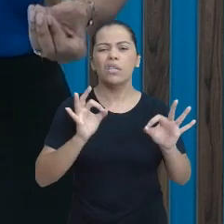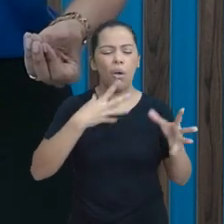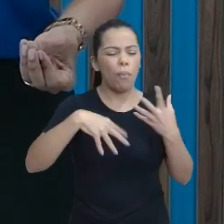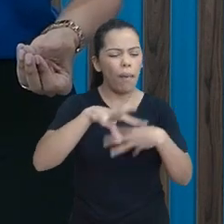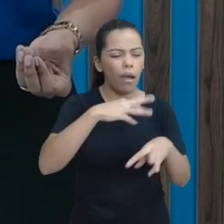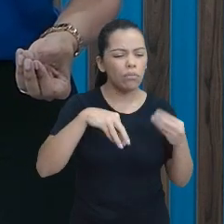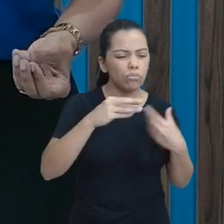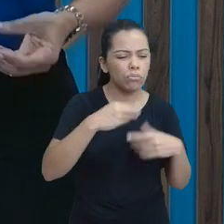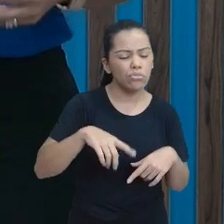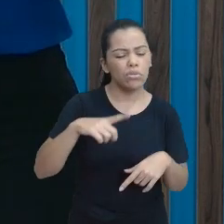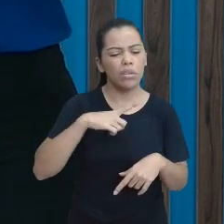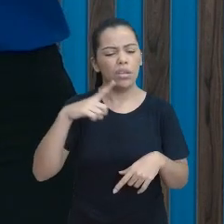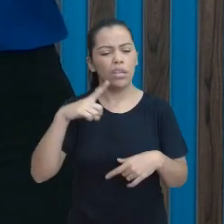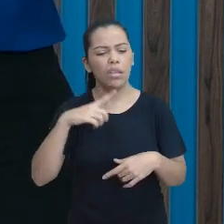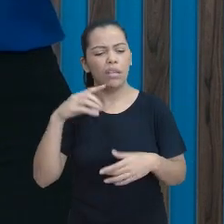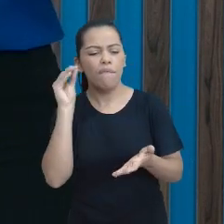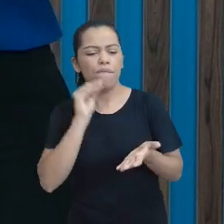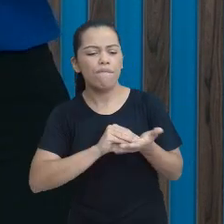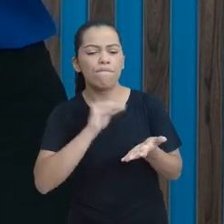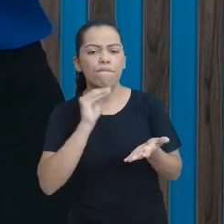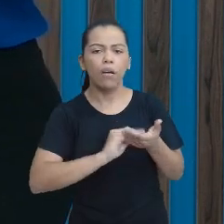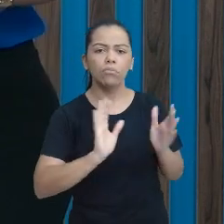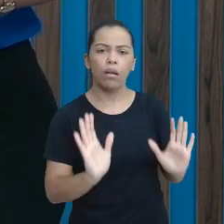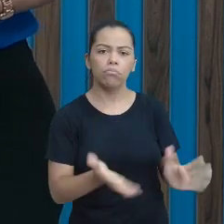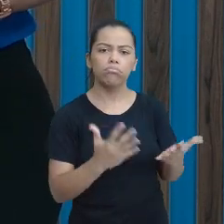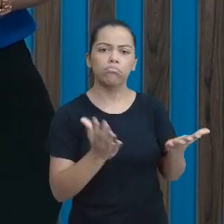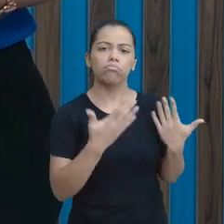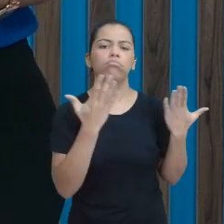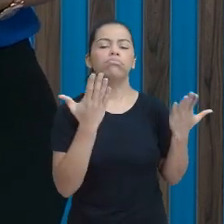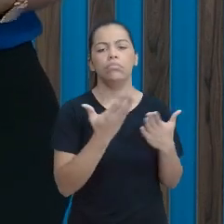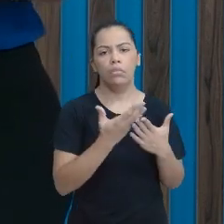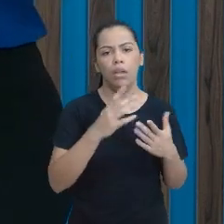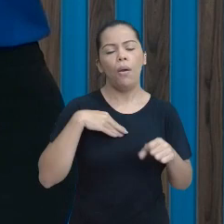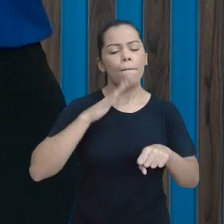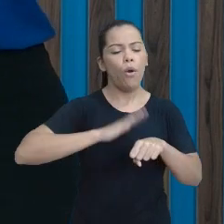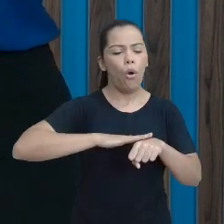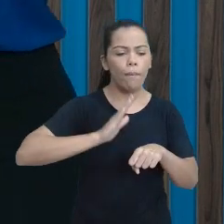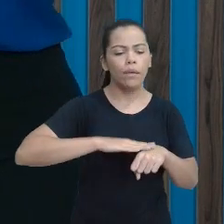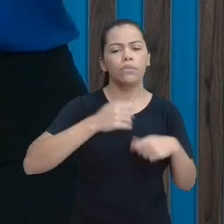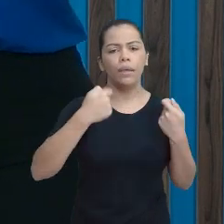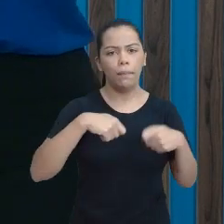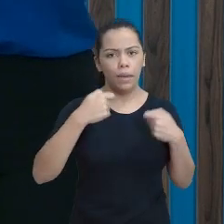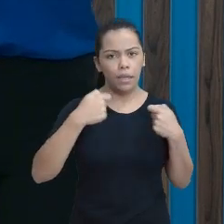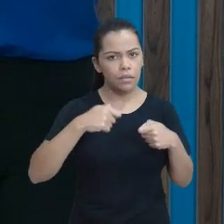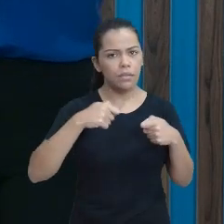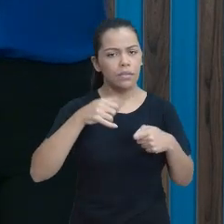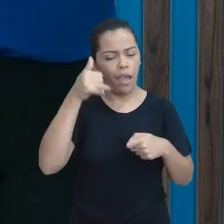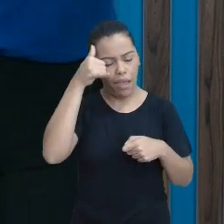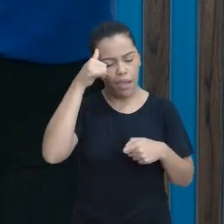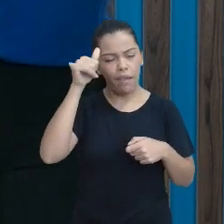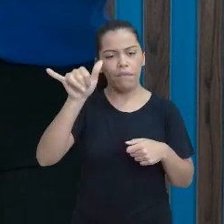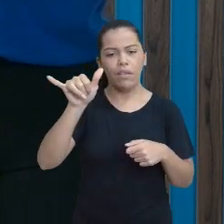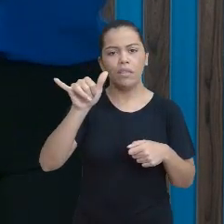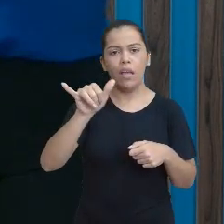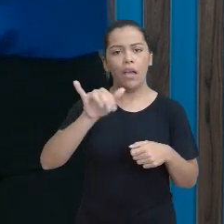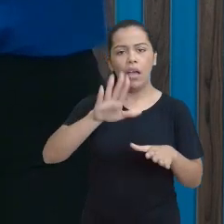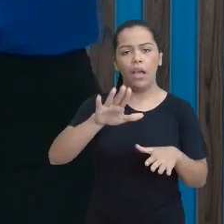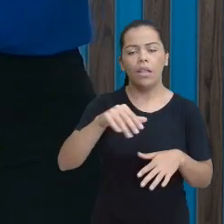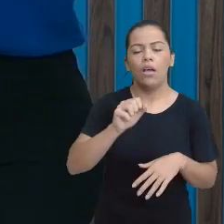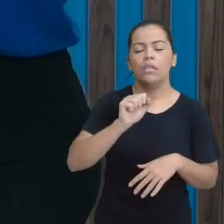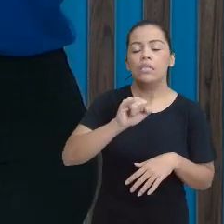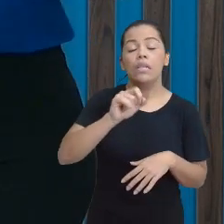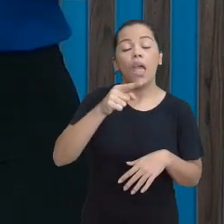falta de engajamento, situações que podem ser evitadas. Então, se eu percebo que um contexto,